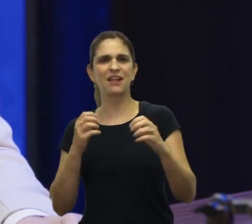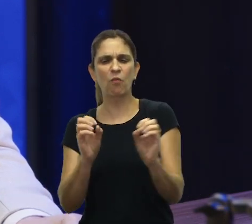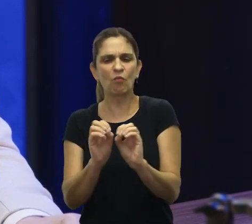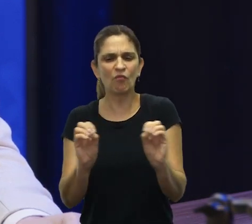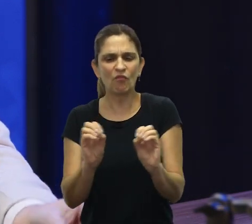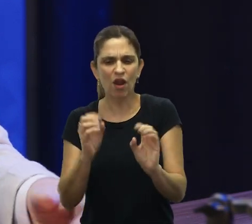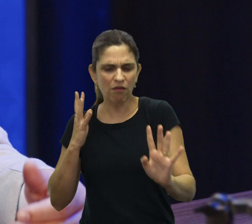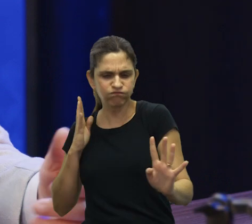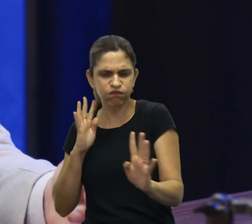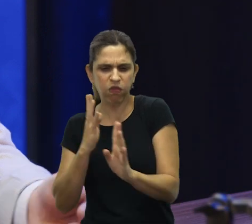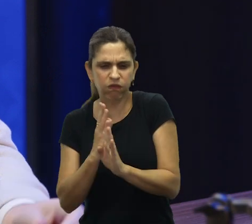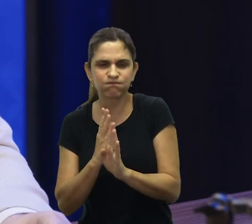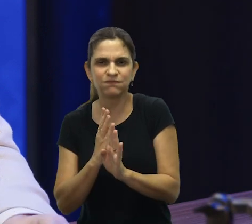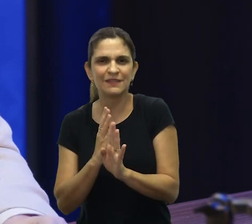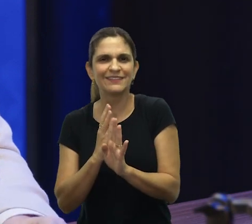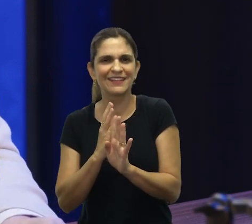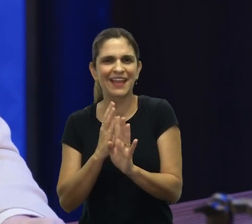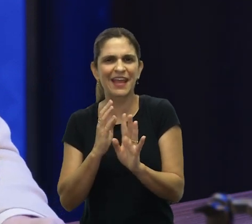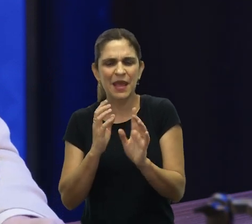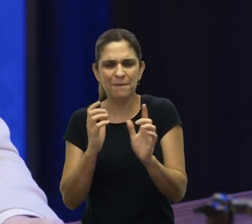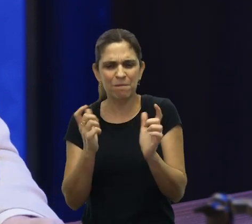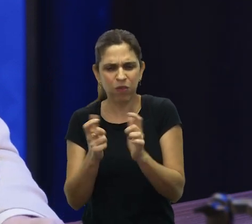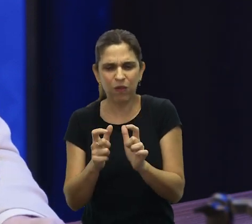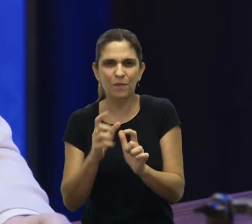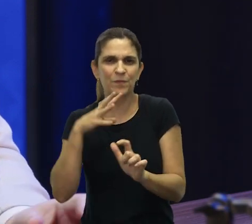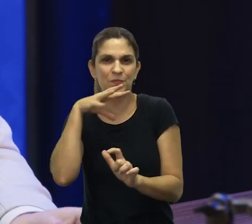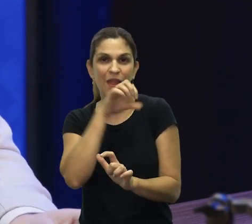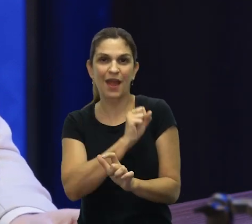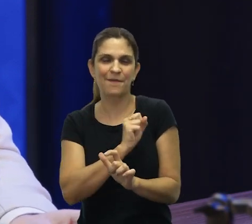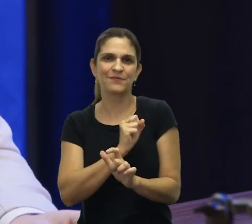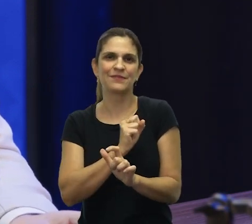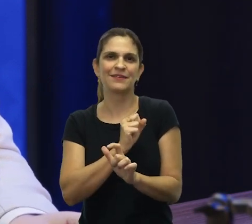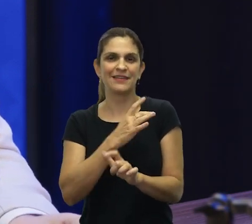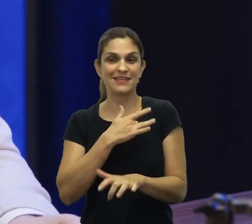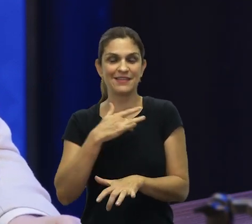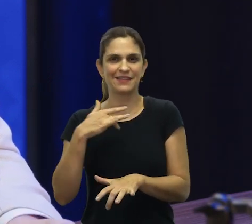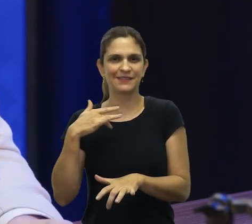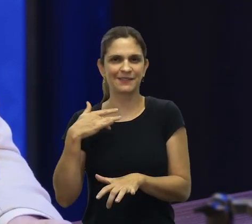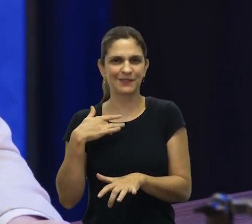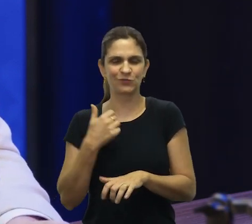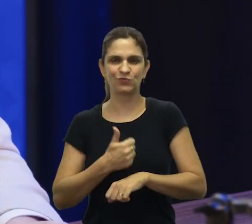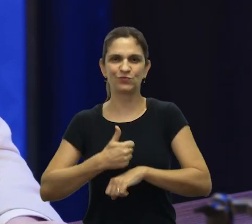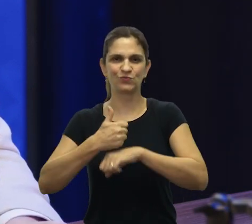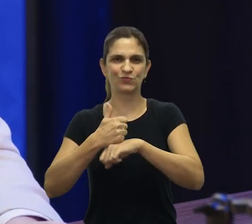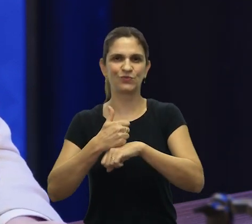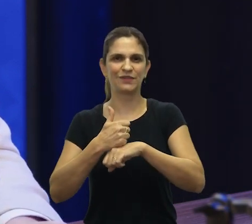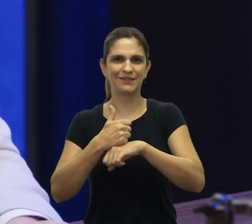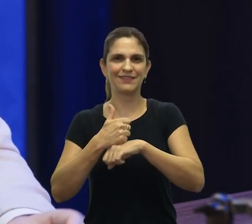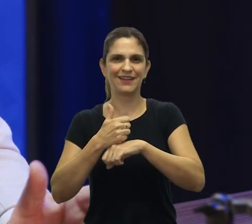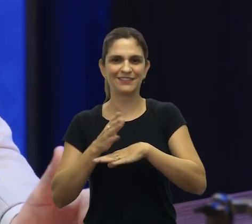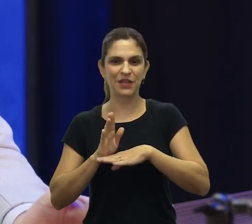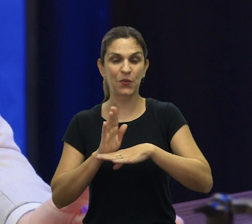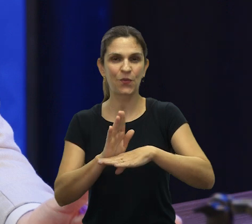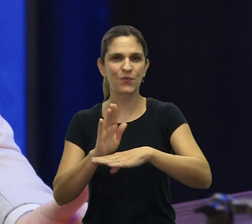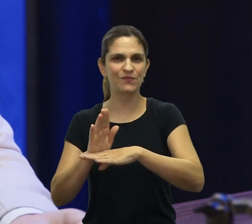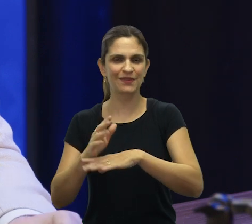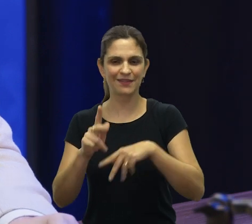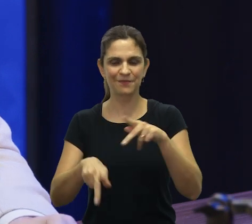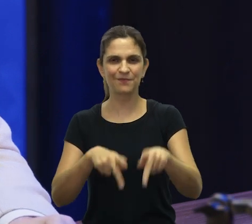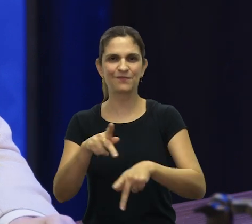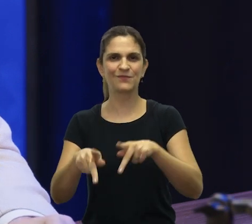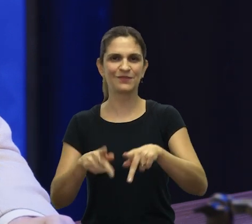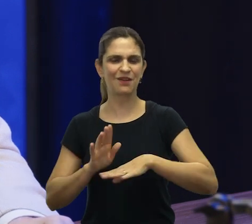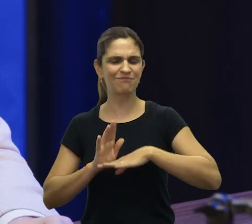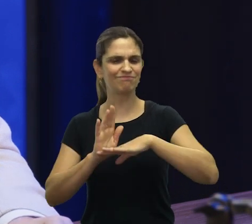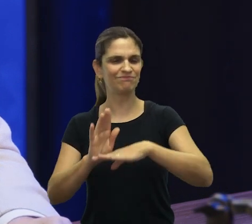zerada, essas filas, para que a gente possa oferecer uma saúde de qualidade à população. E a Casa Rosa vai ser sempre